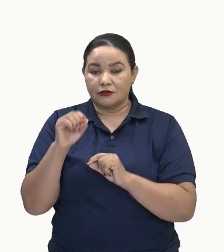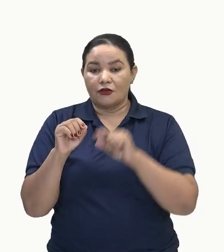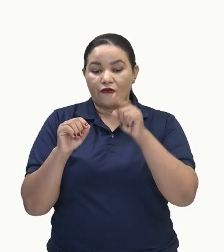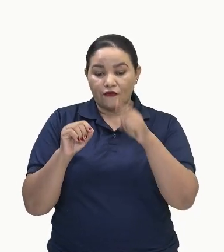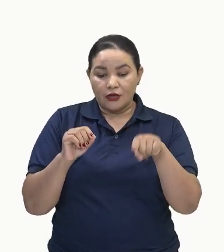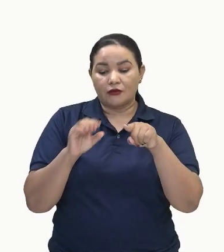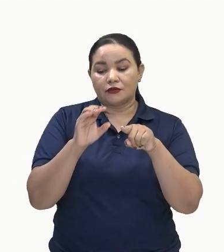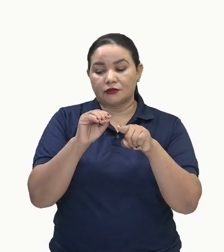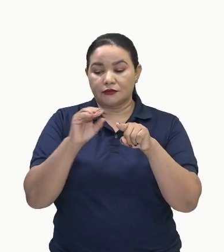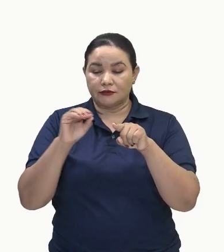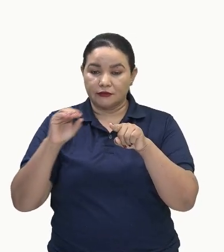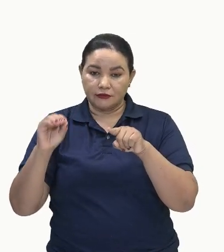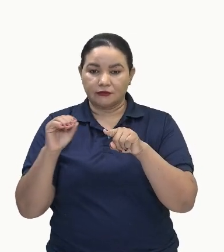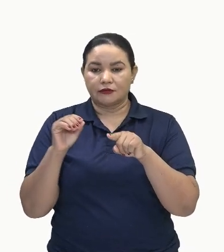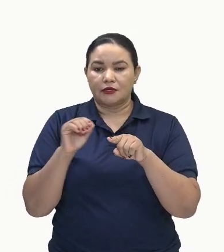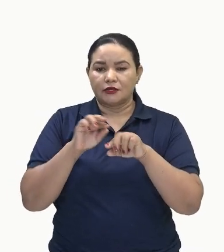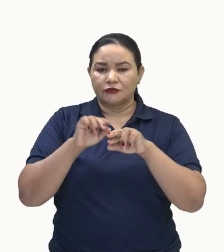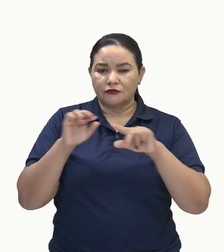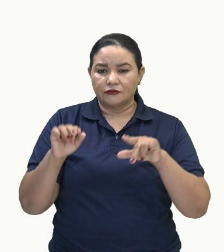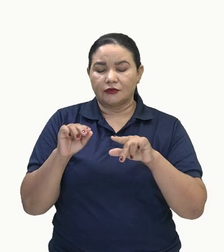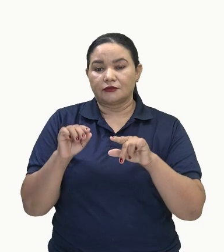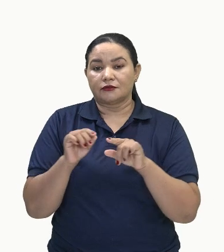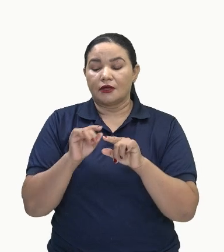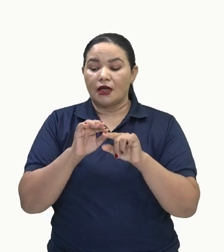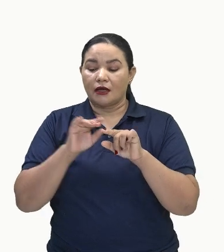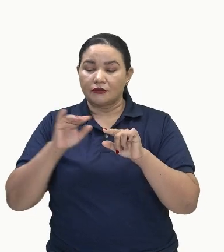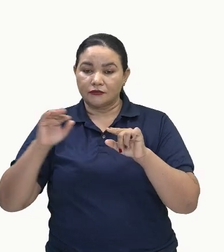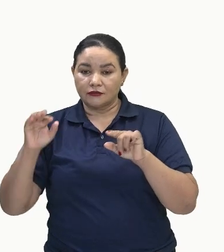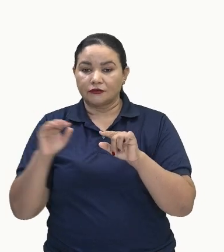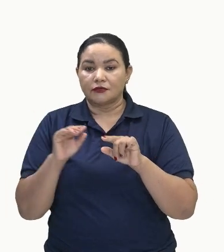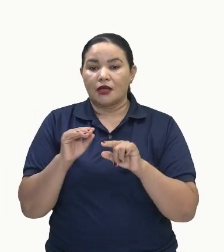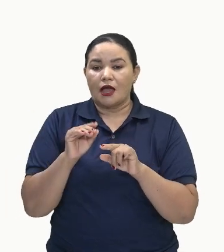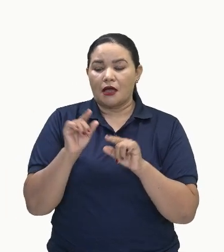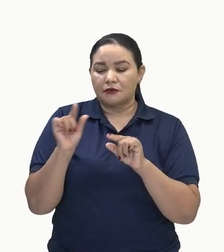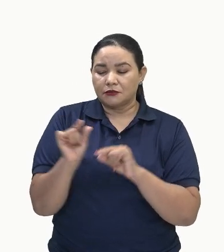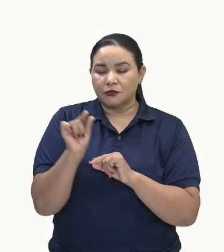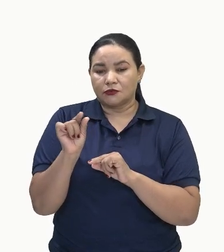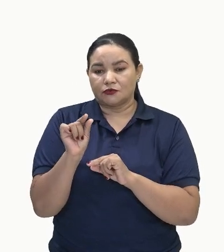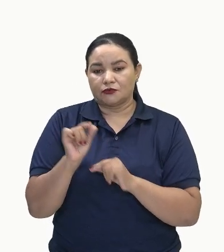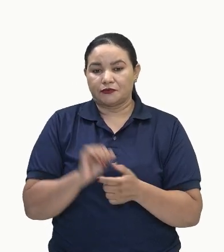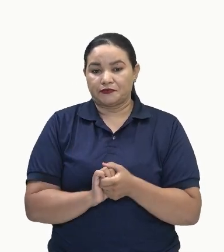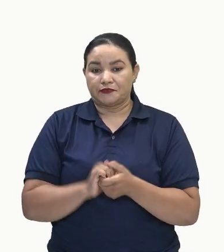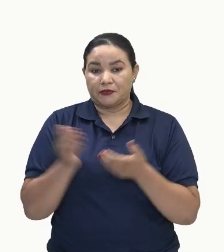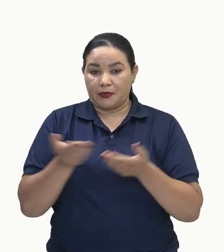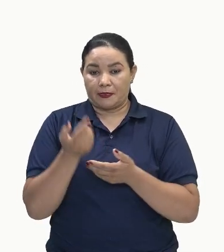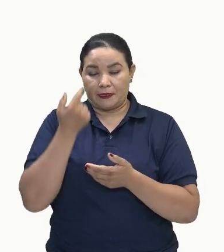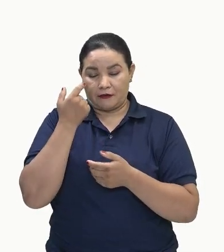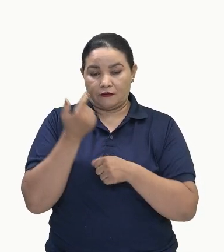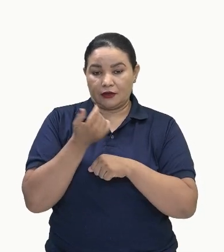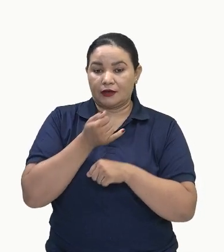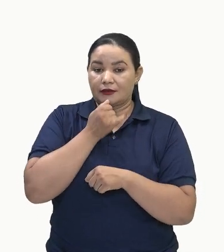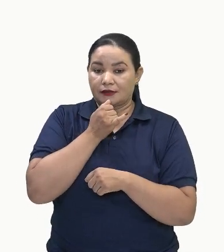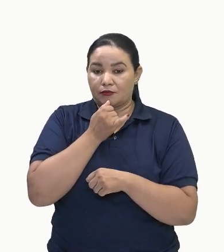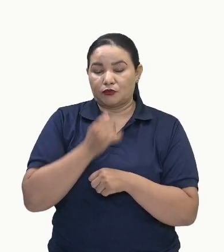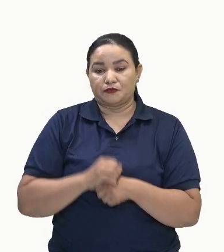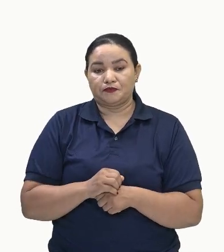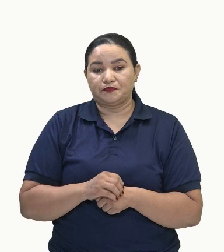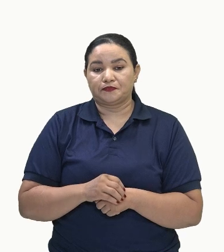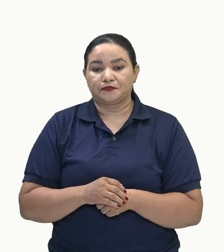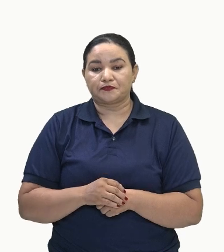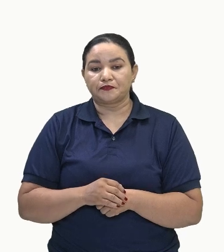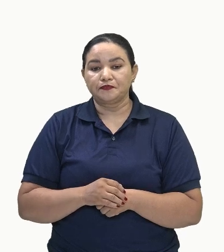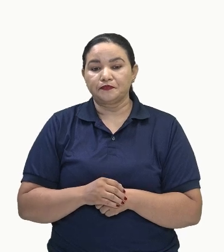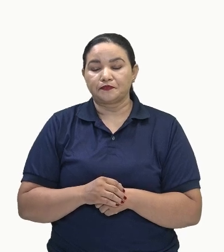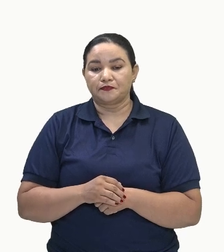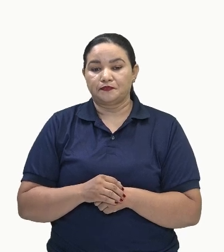e representam quantidades minúsculas. Certo? Vamos continuar aqui, porque nós temos aqui uma